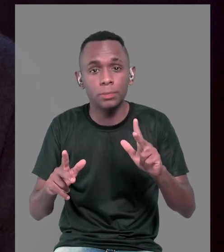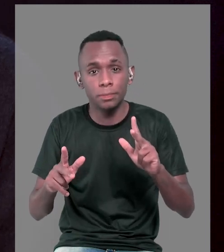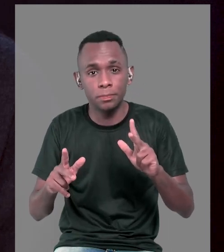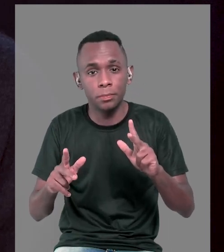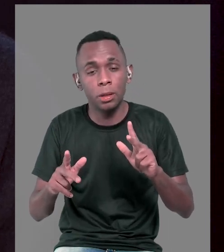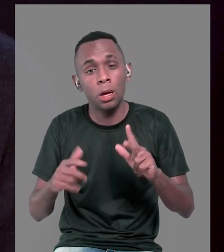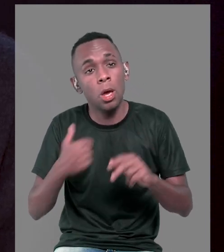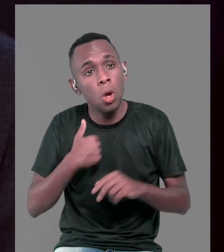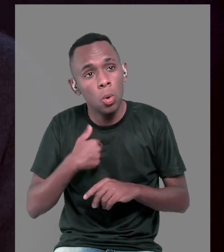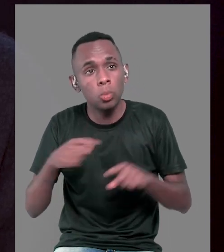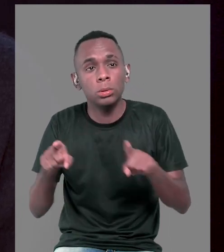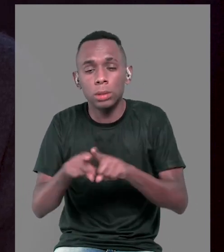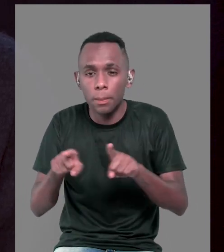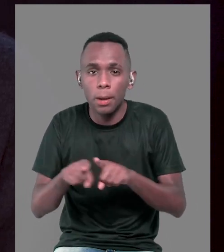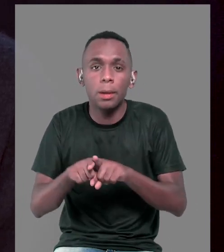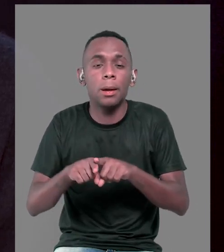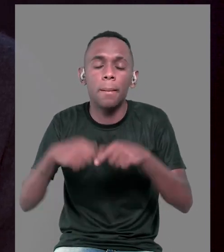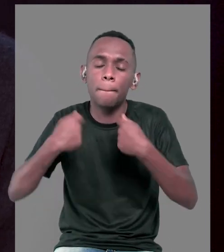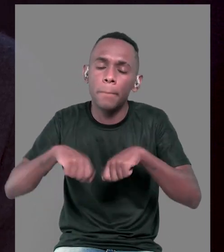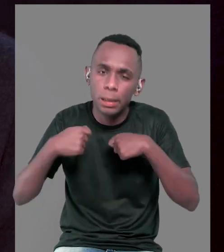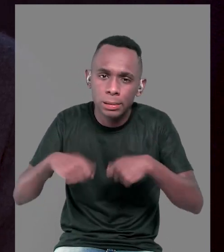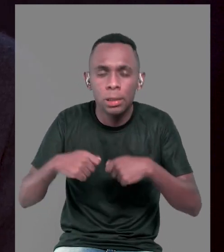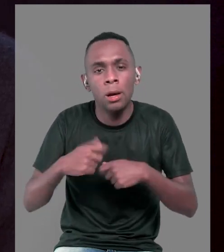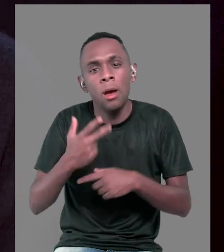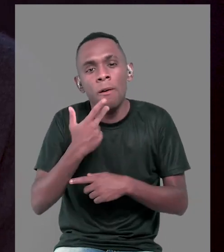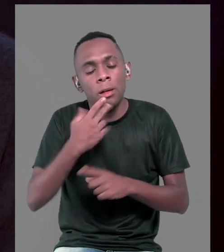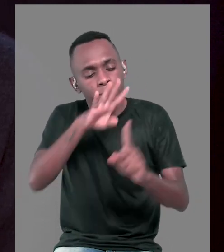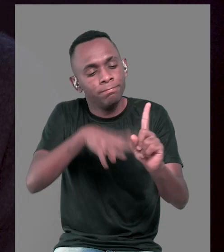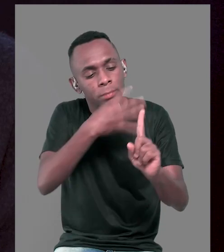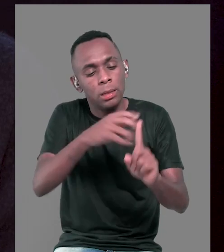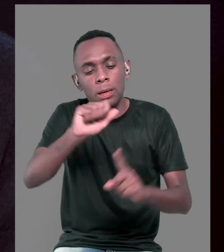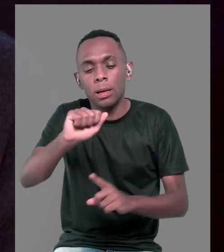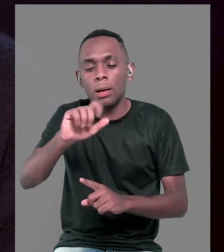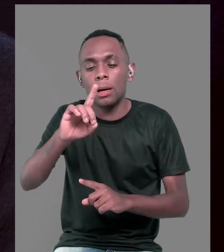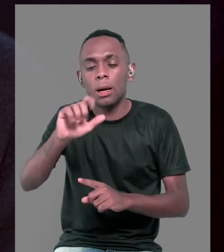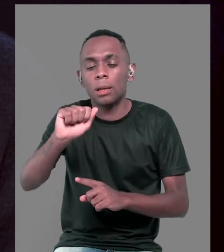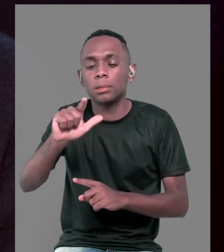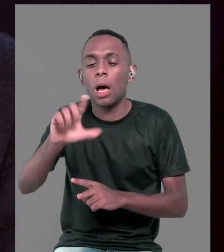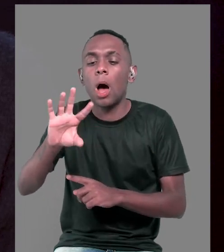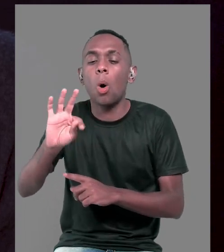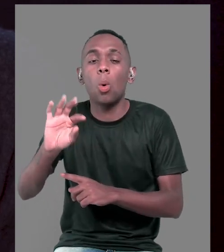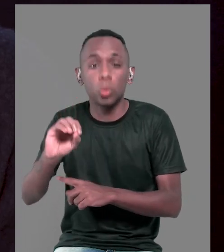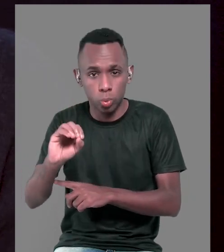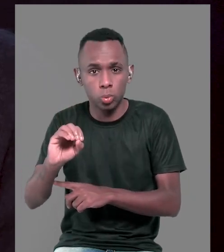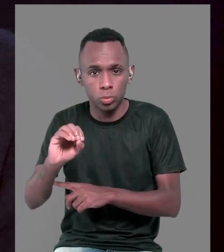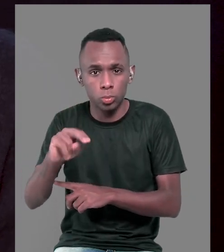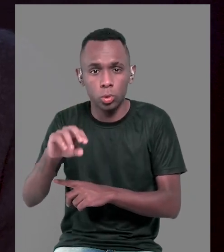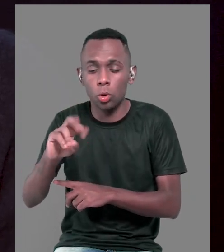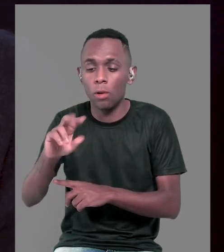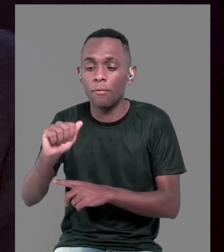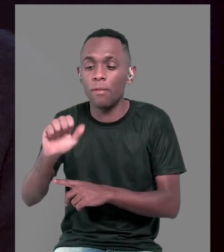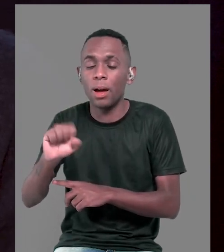E eu também preciso render uma homenagem a Adalto Novaes. Adalto, certamente, é